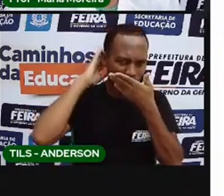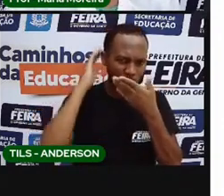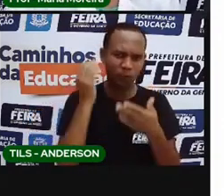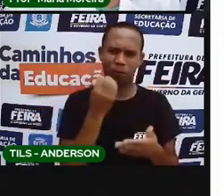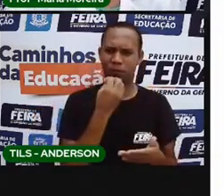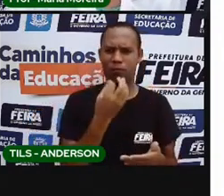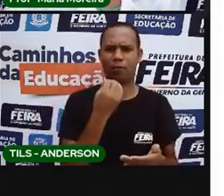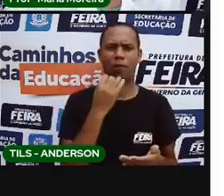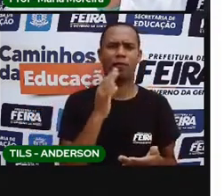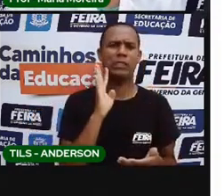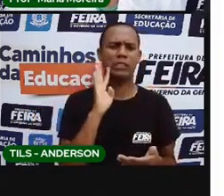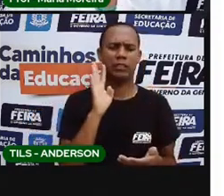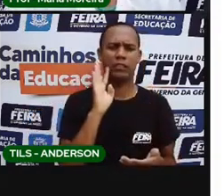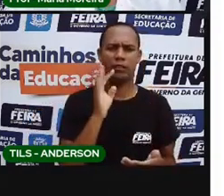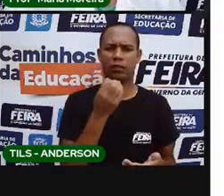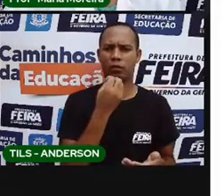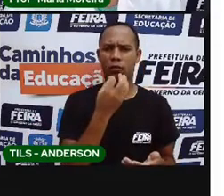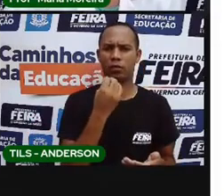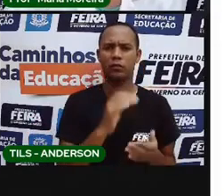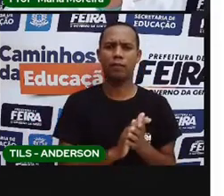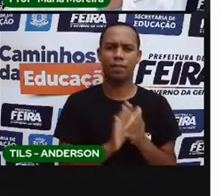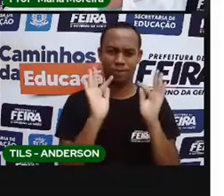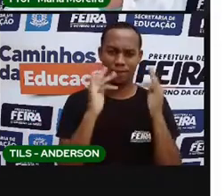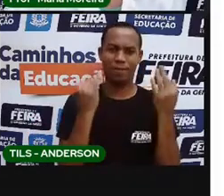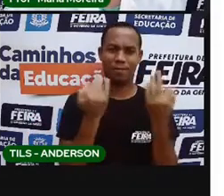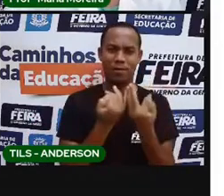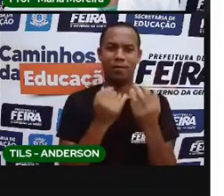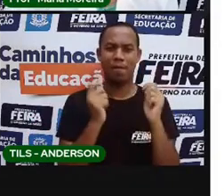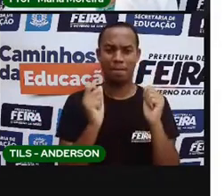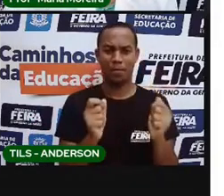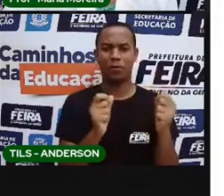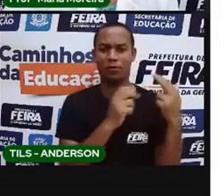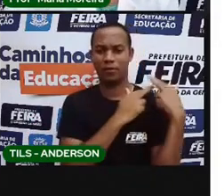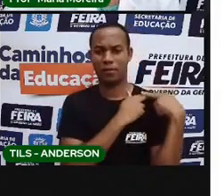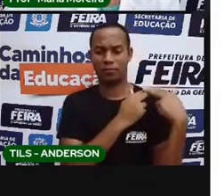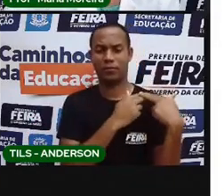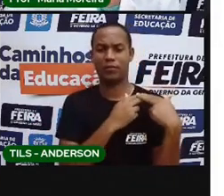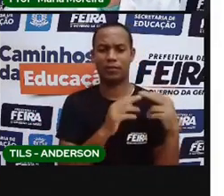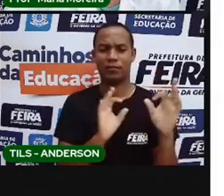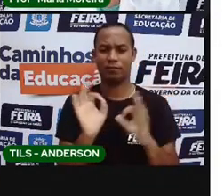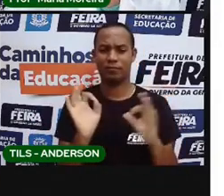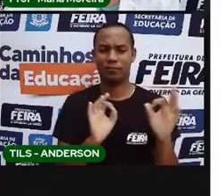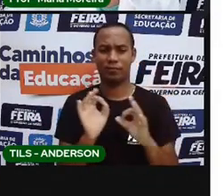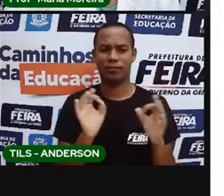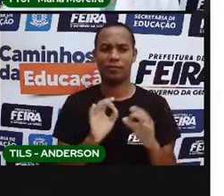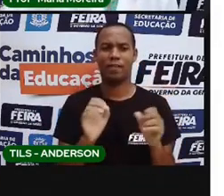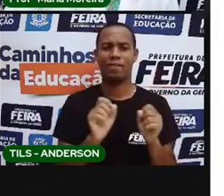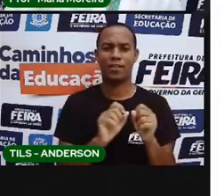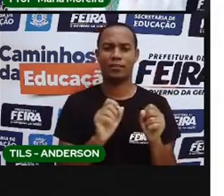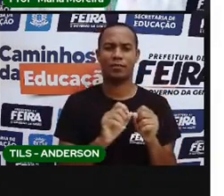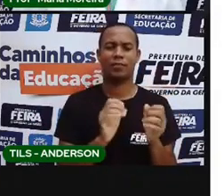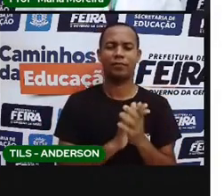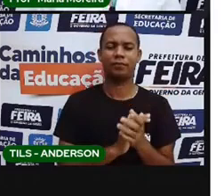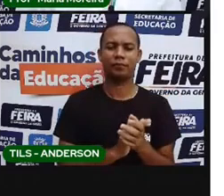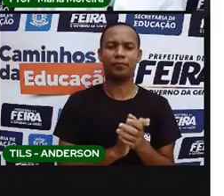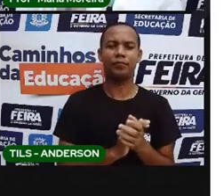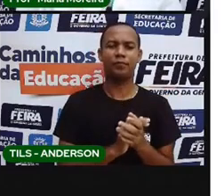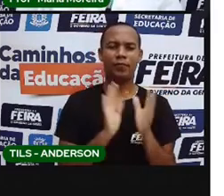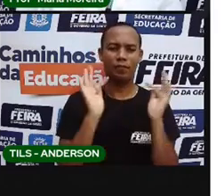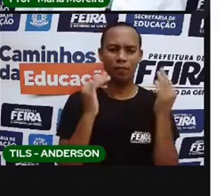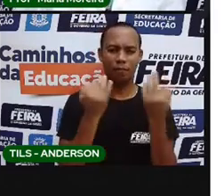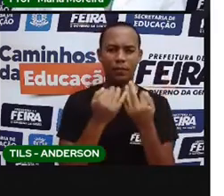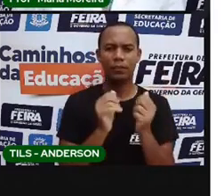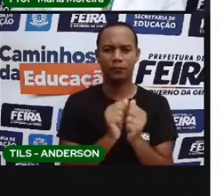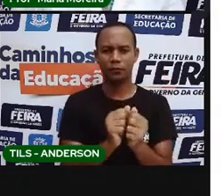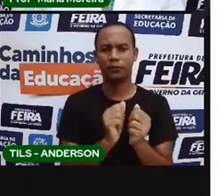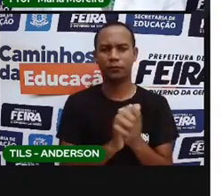dica para quem quiser fazer com você, responsável. Nada de cozinha, né? Para vocês, ainda mais sozinhos, nada disso com o responsável. Então,